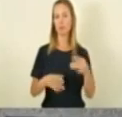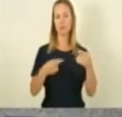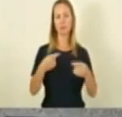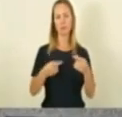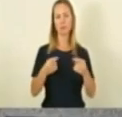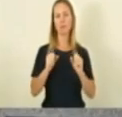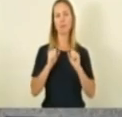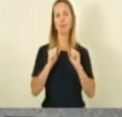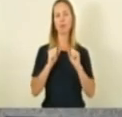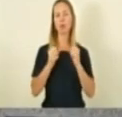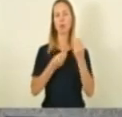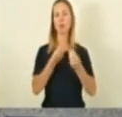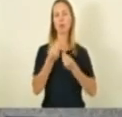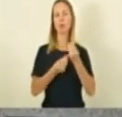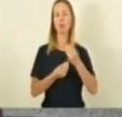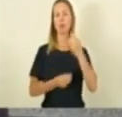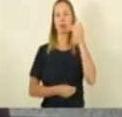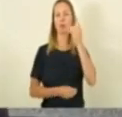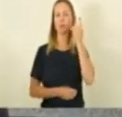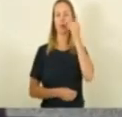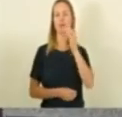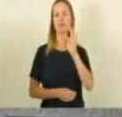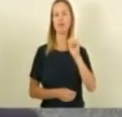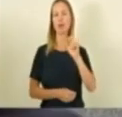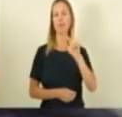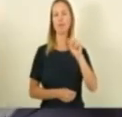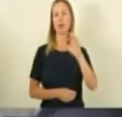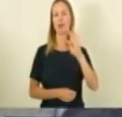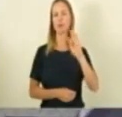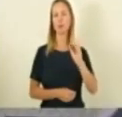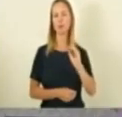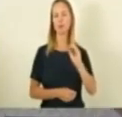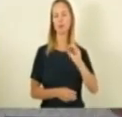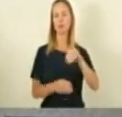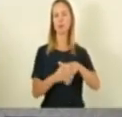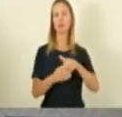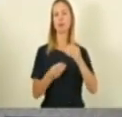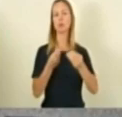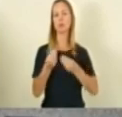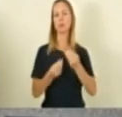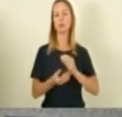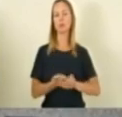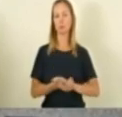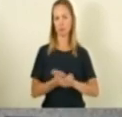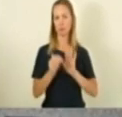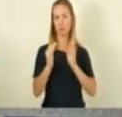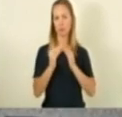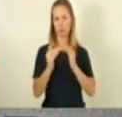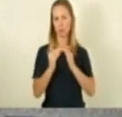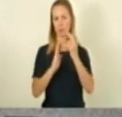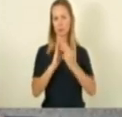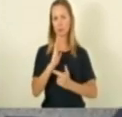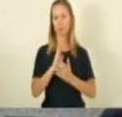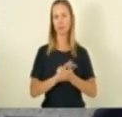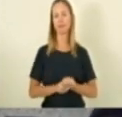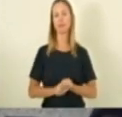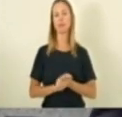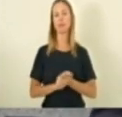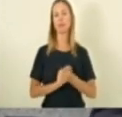como voto deputado Favato. Com o relator, com o voto, o